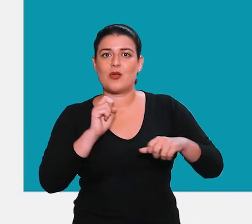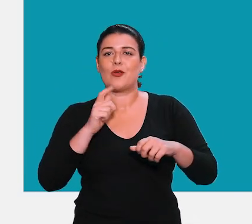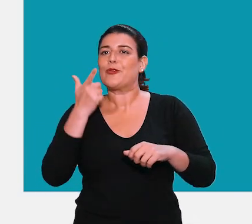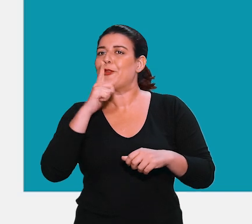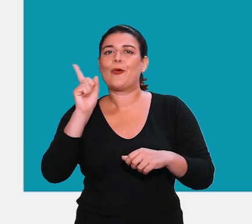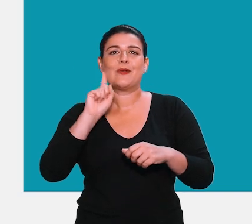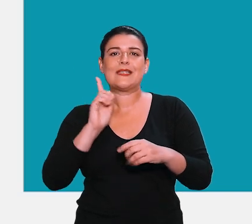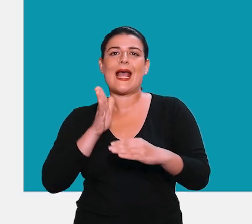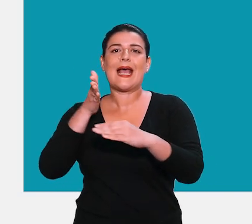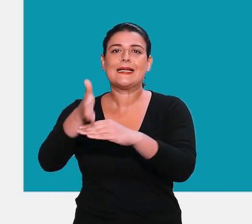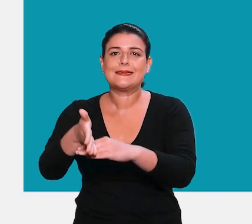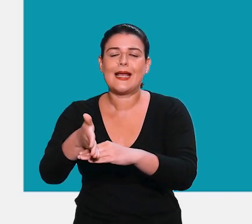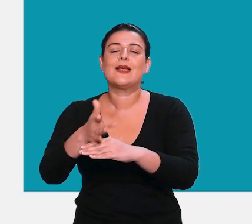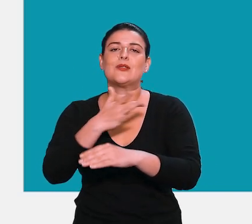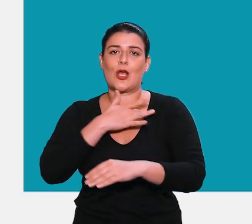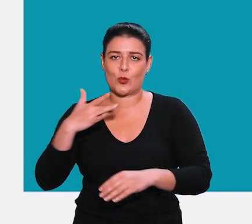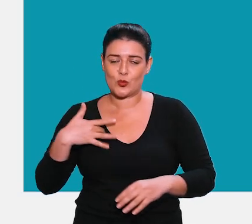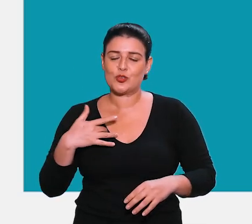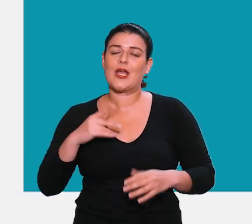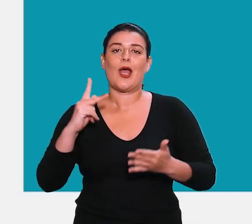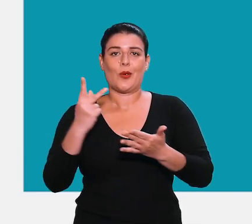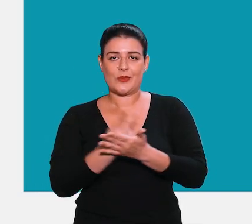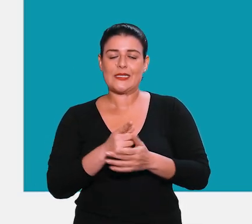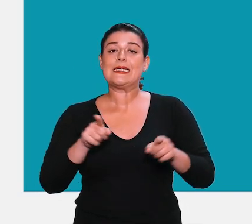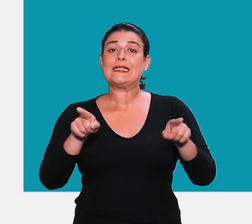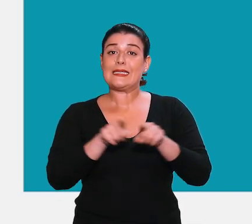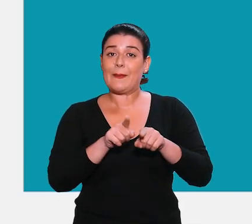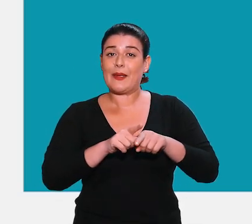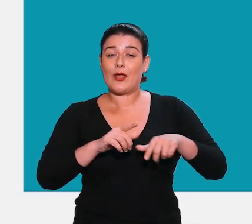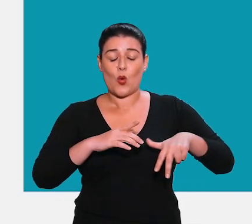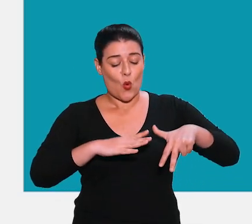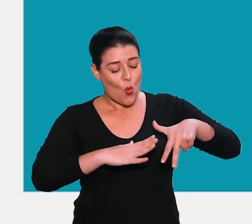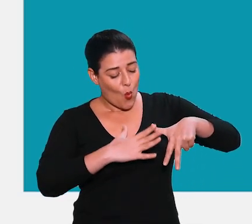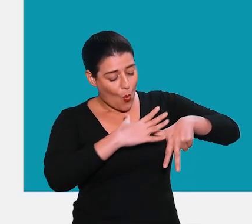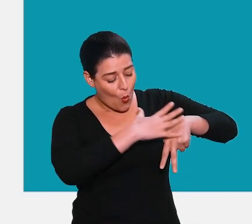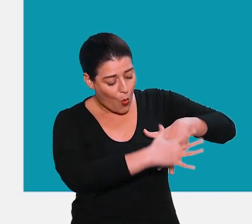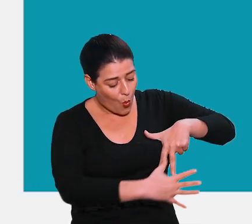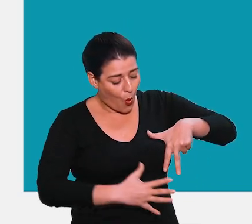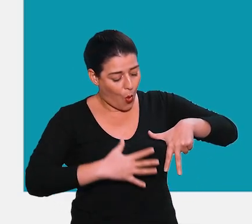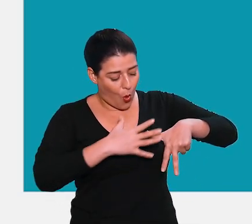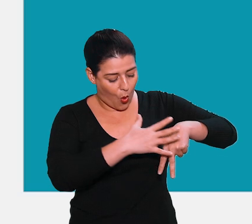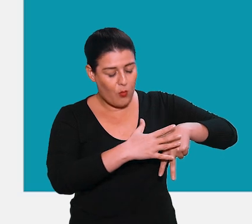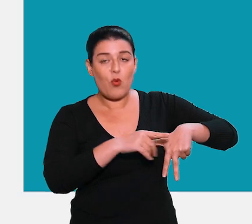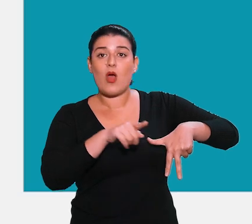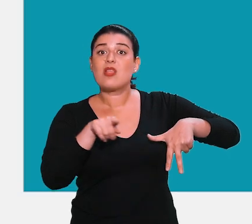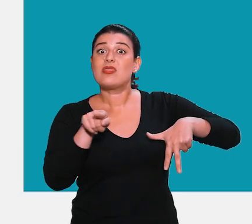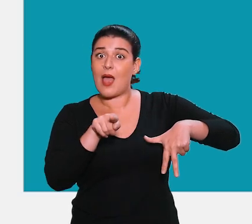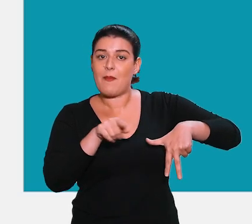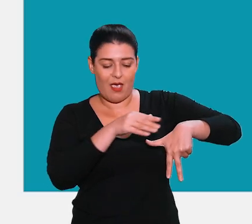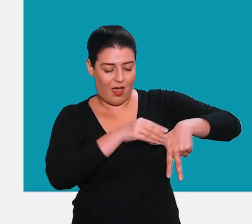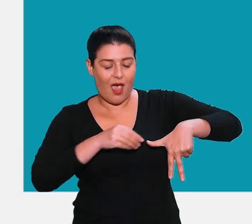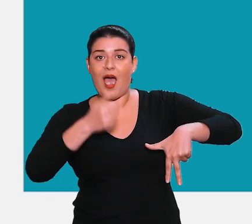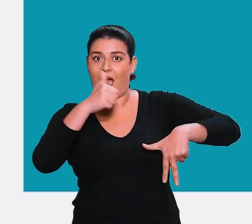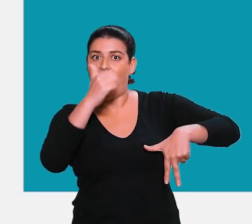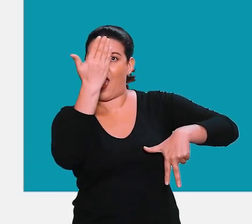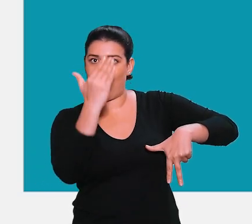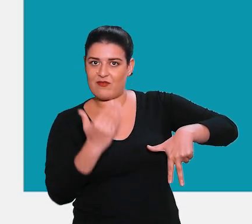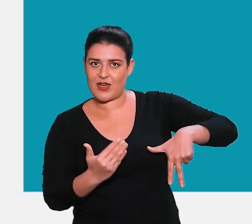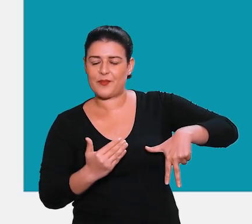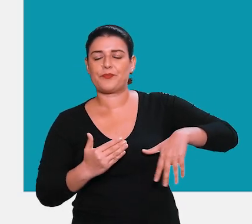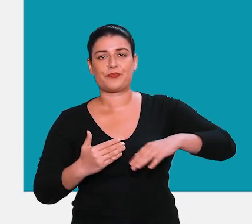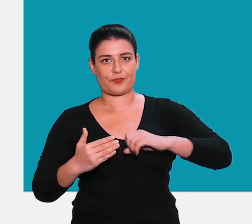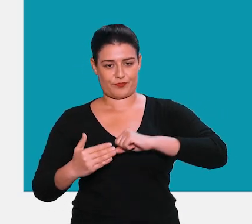não o primeiro. Todo o corpo do paciente deve ser avaliado na fase pré-protética, inclusive membros superiores. O